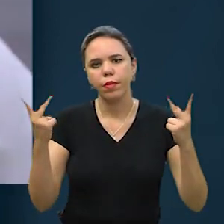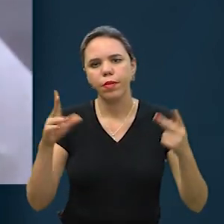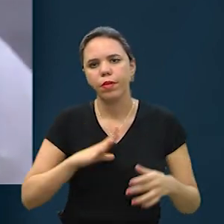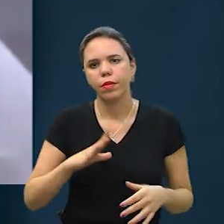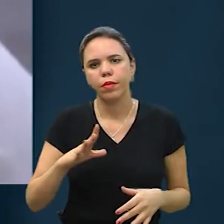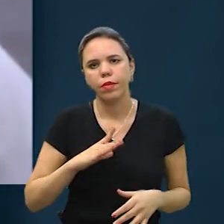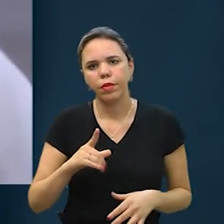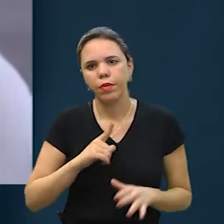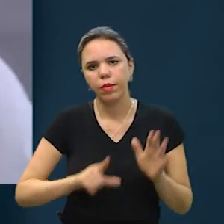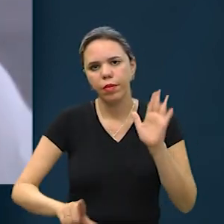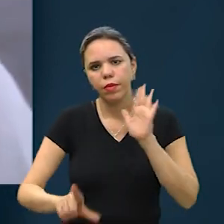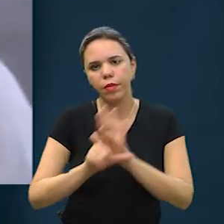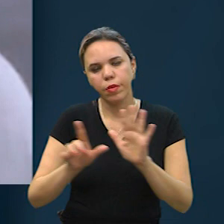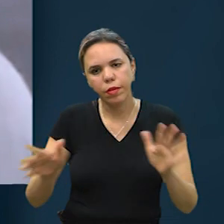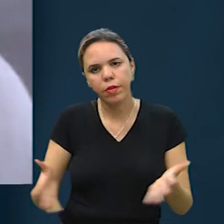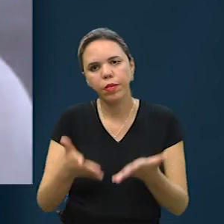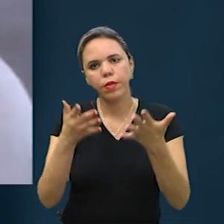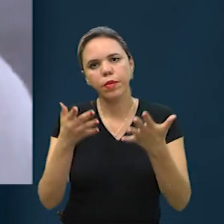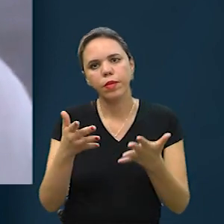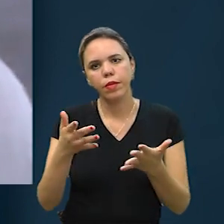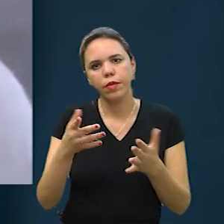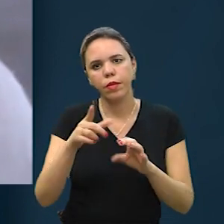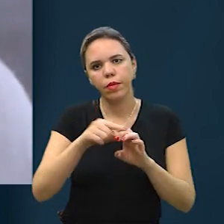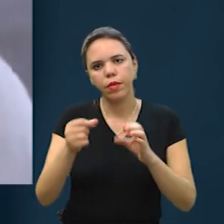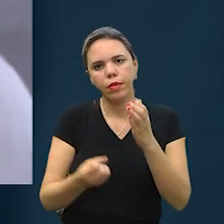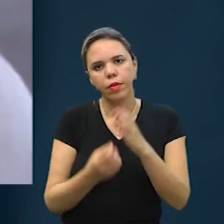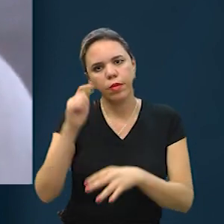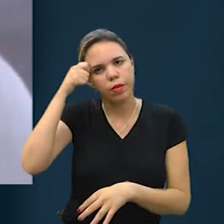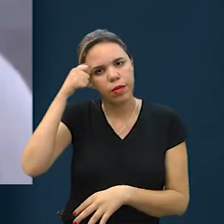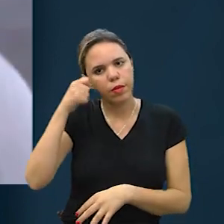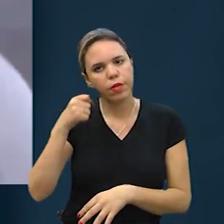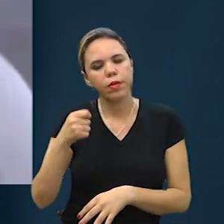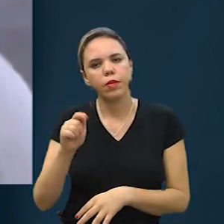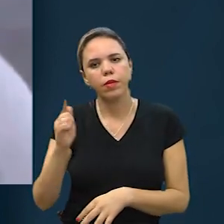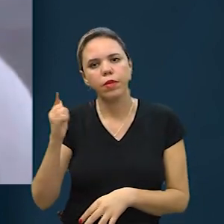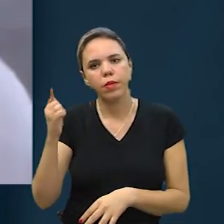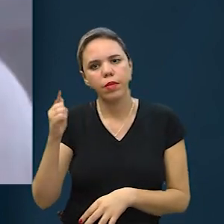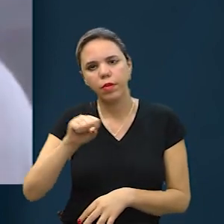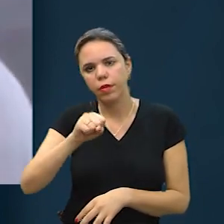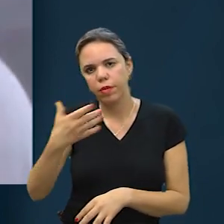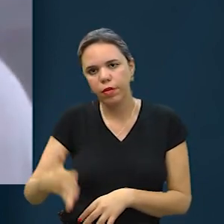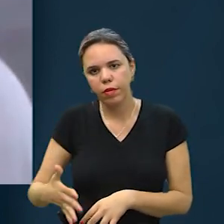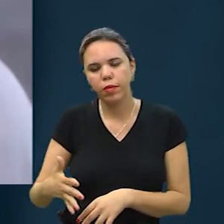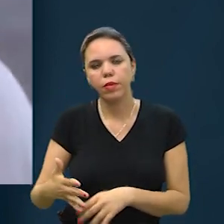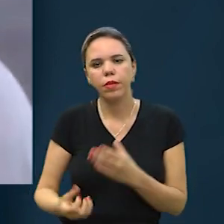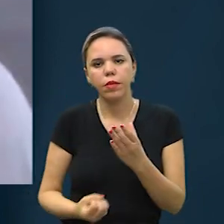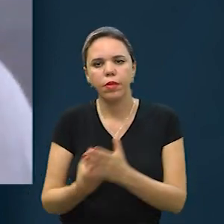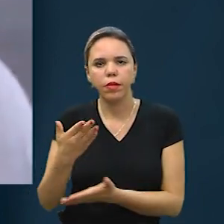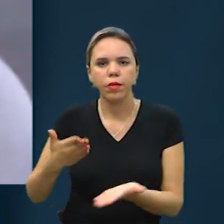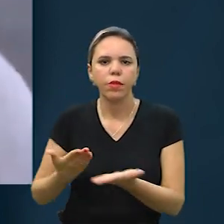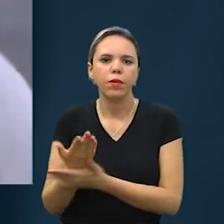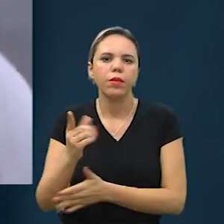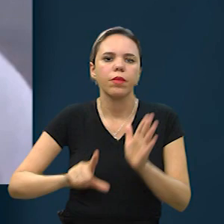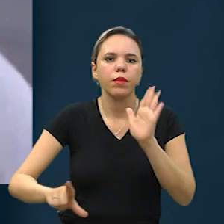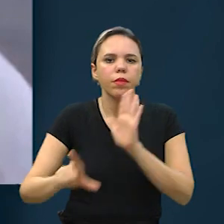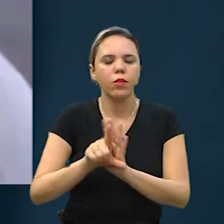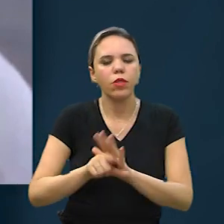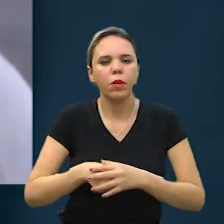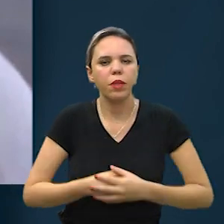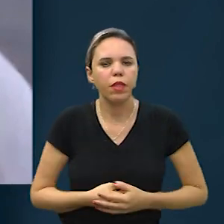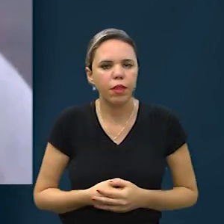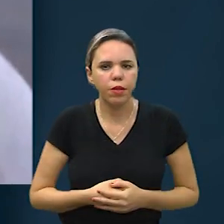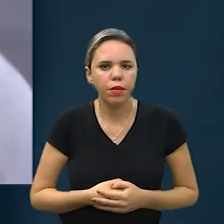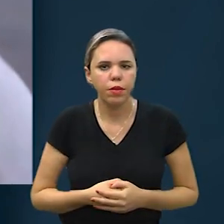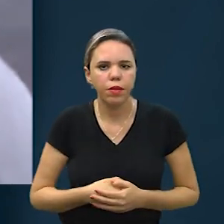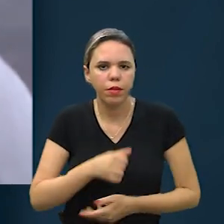Hortolândia, existe uma lei de incentivo ao afroempreendedorismo. Guarujá, Santos acabou de aprovar essa lei, a capital